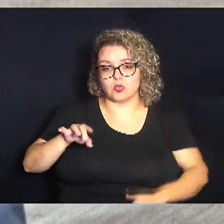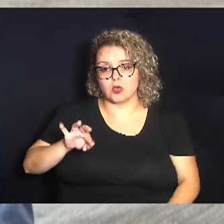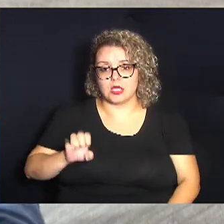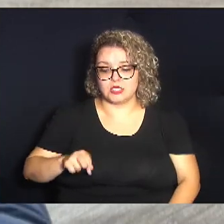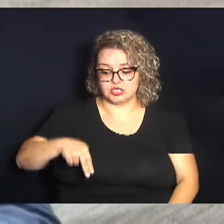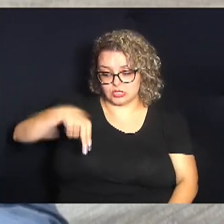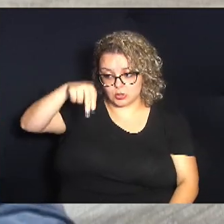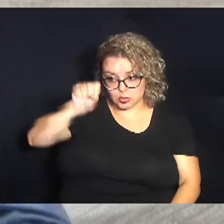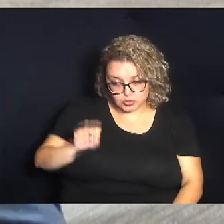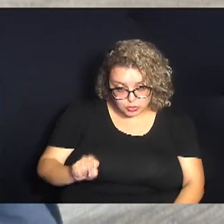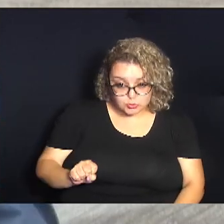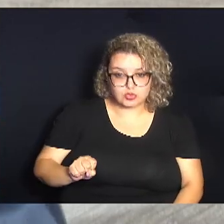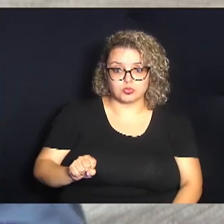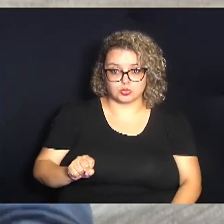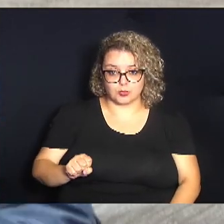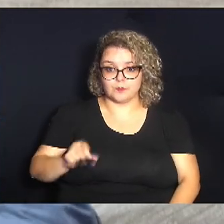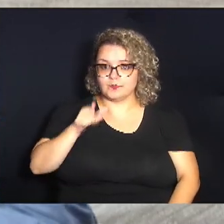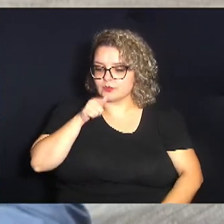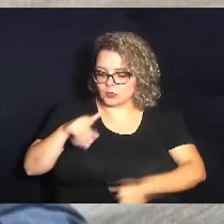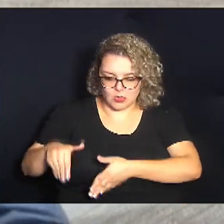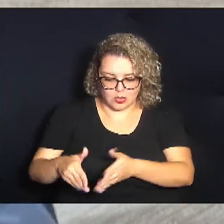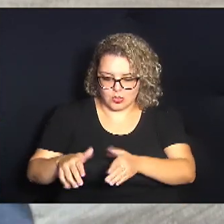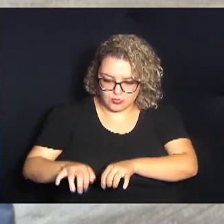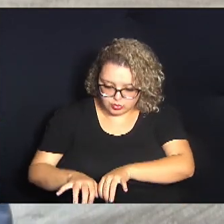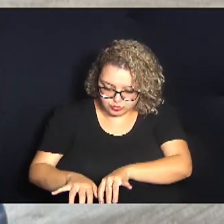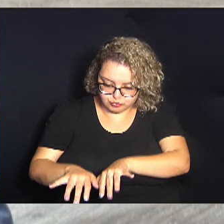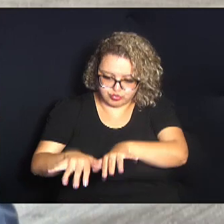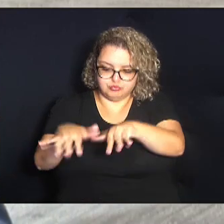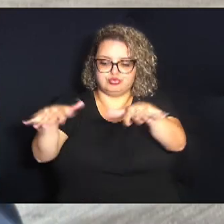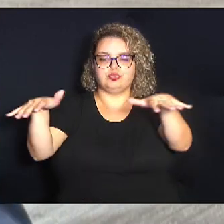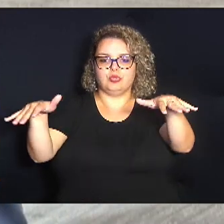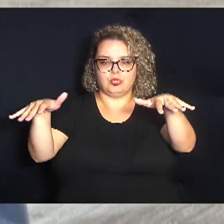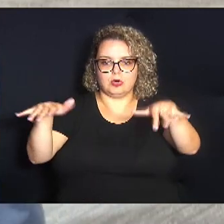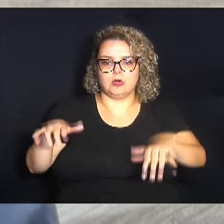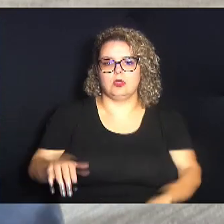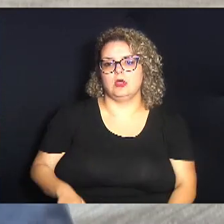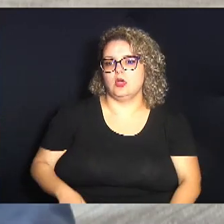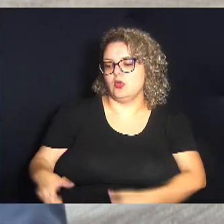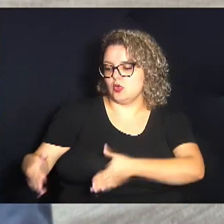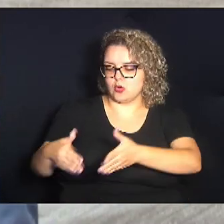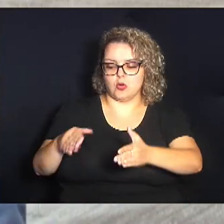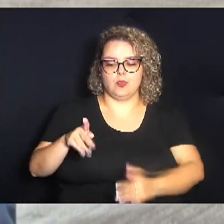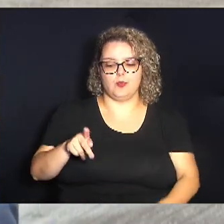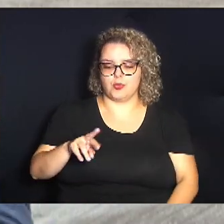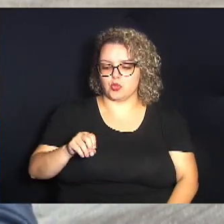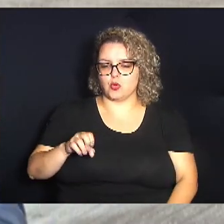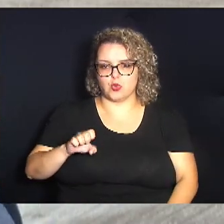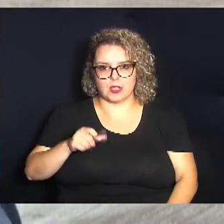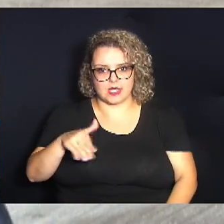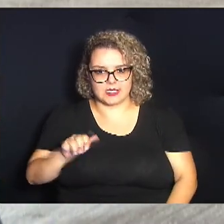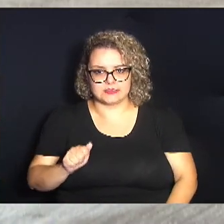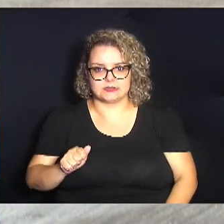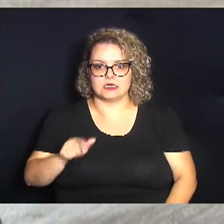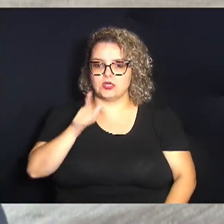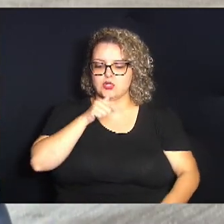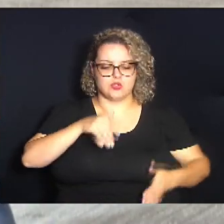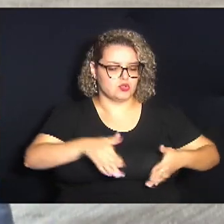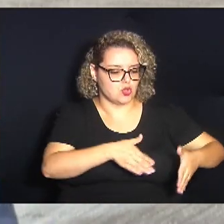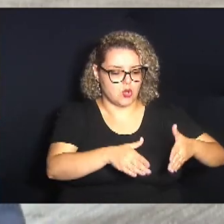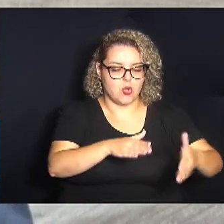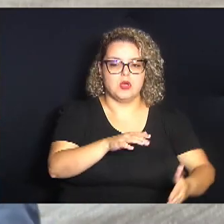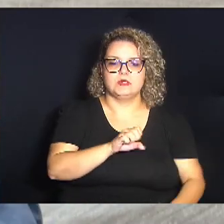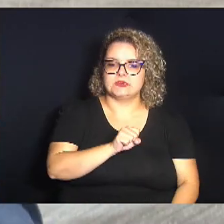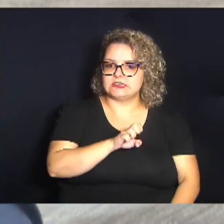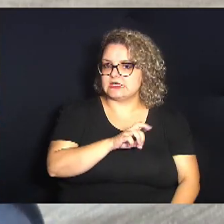Sul, né, os córregos, por exemplo, o Córrego Proença, o Córrego Serafim,